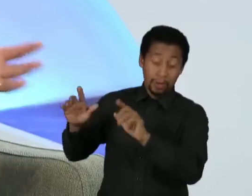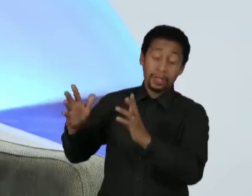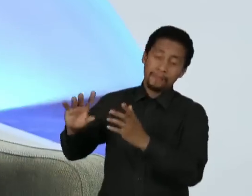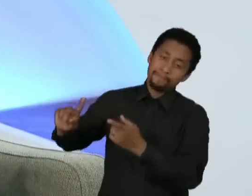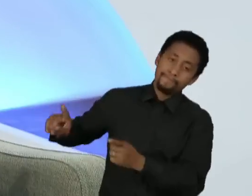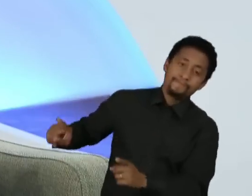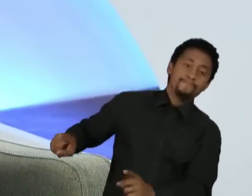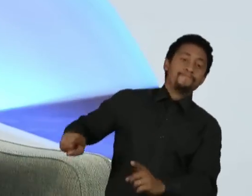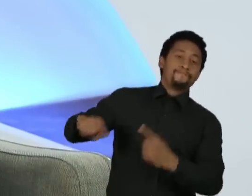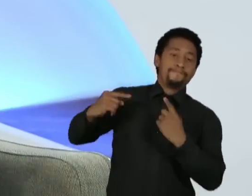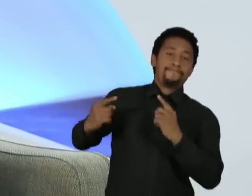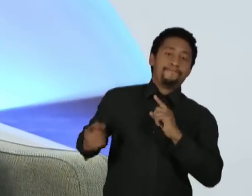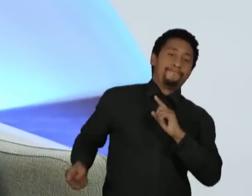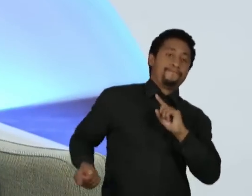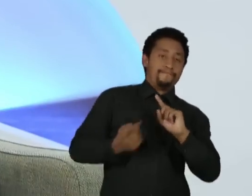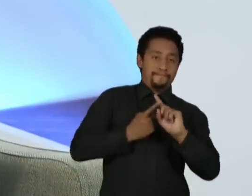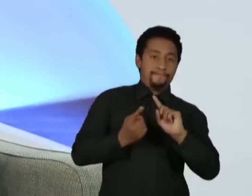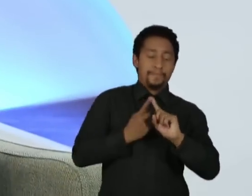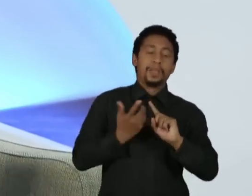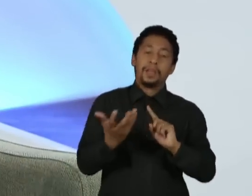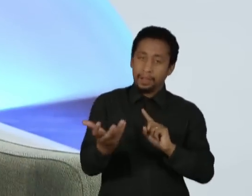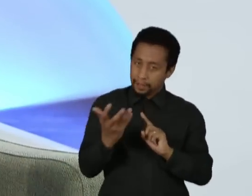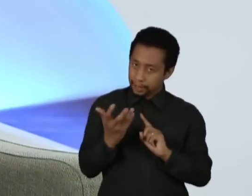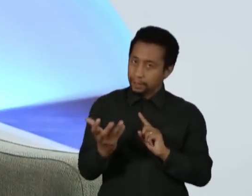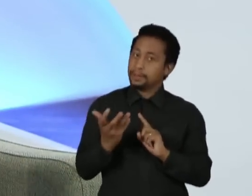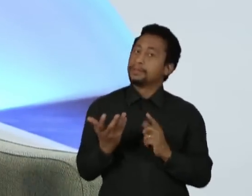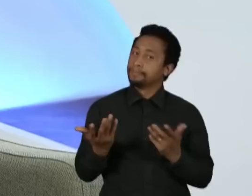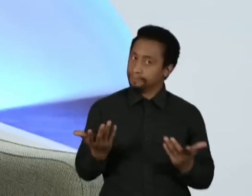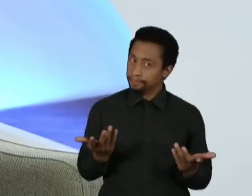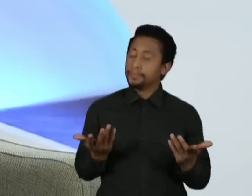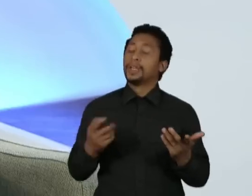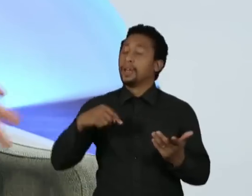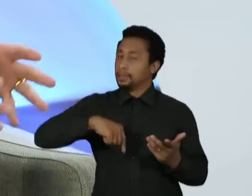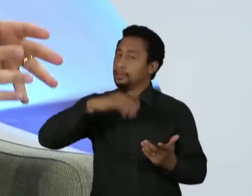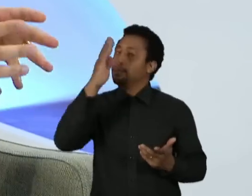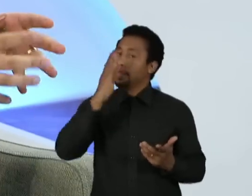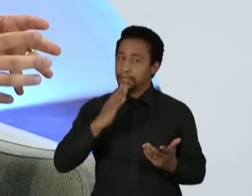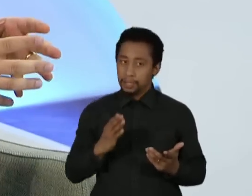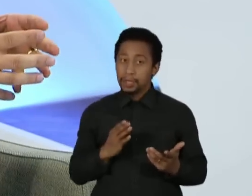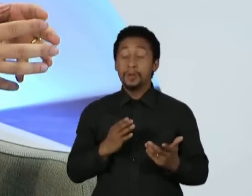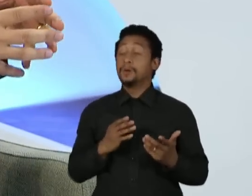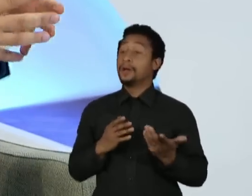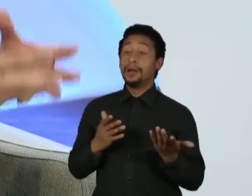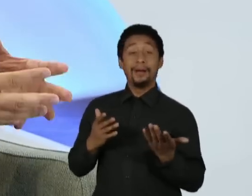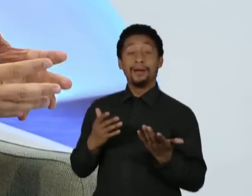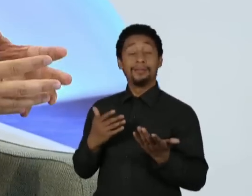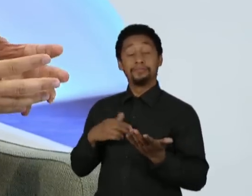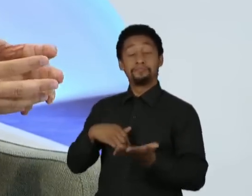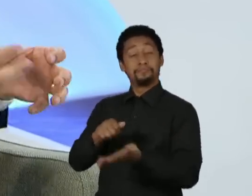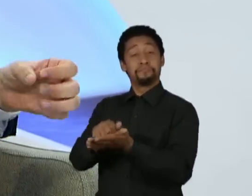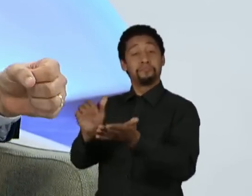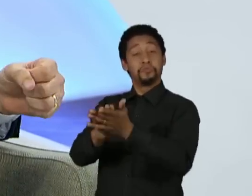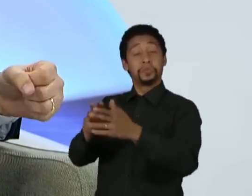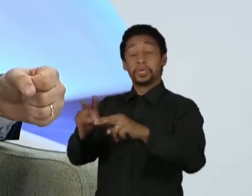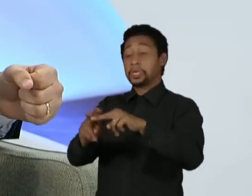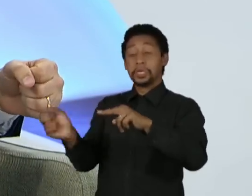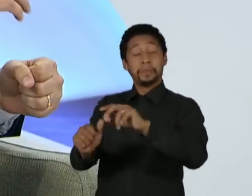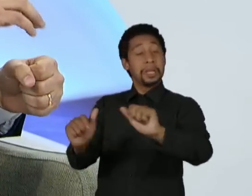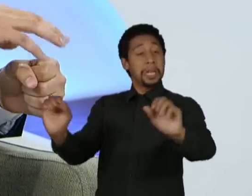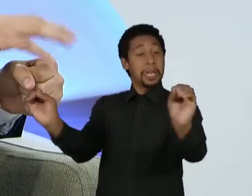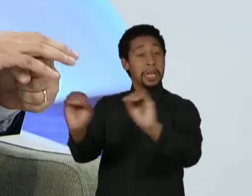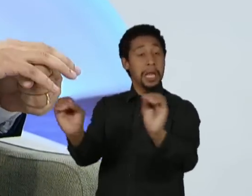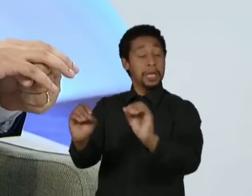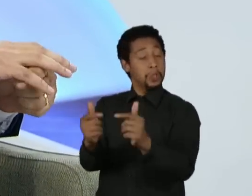O sistema quer vingança. O sistema no Brasil, ele não se contentou com impunidade. Você teve um imenso caso de corrupção,